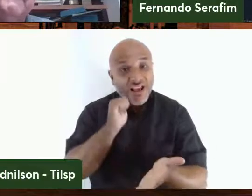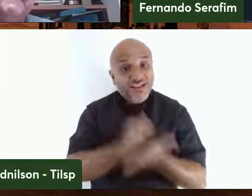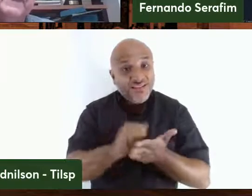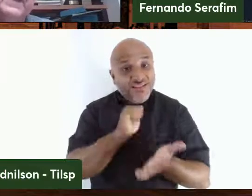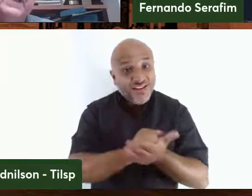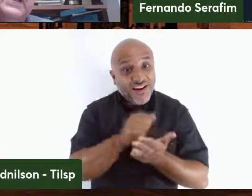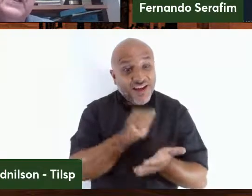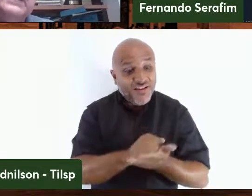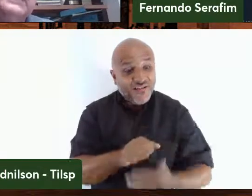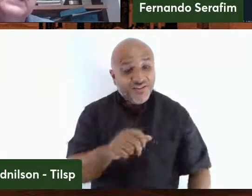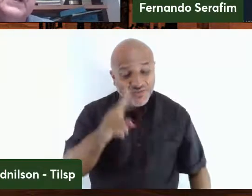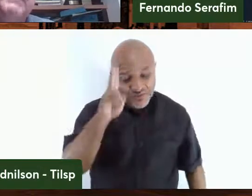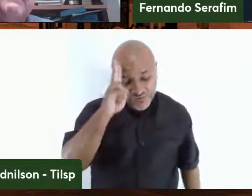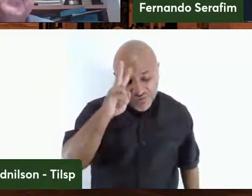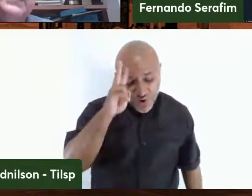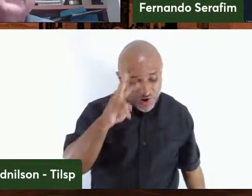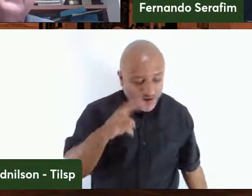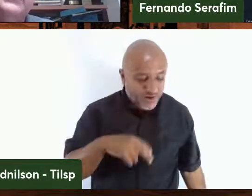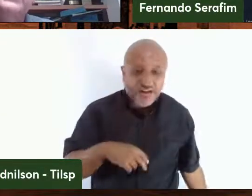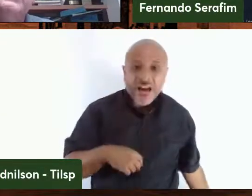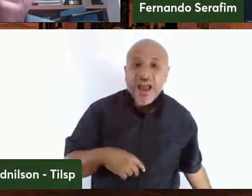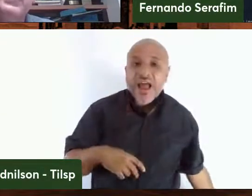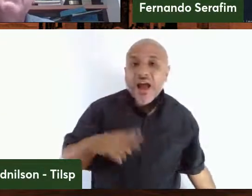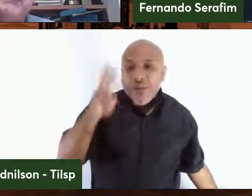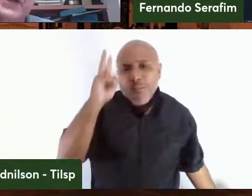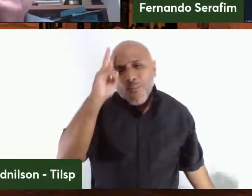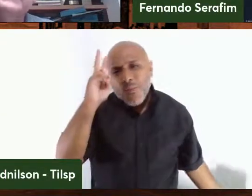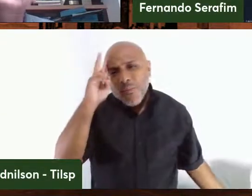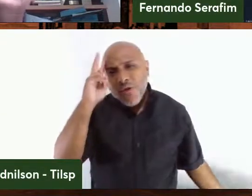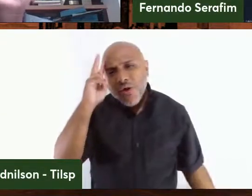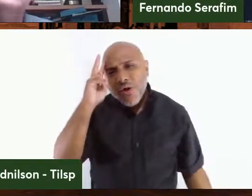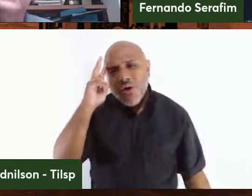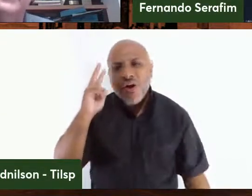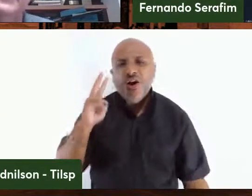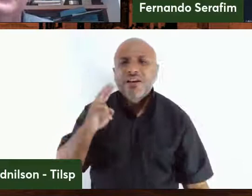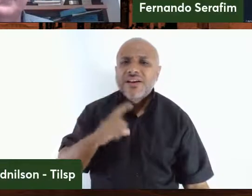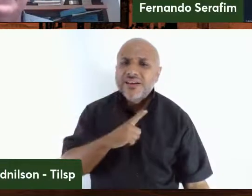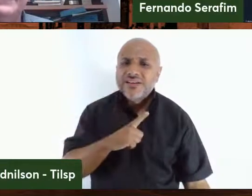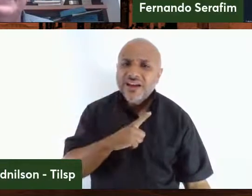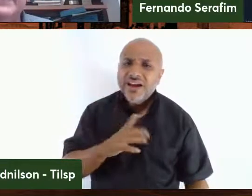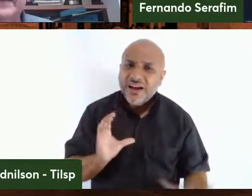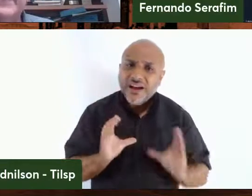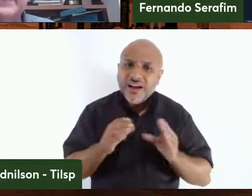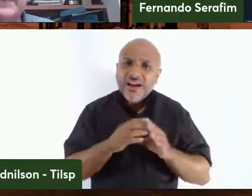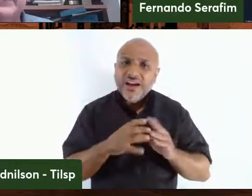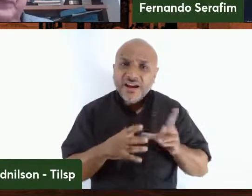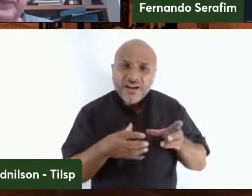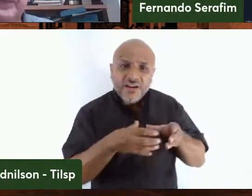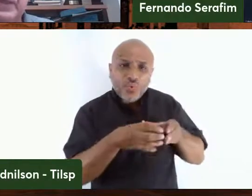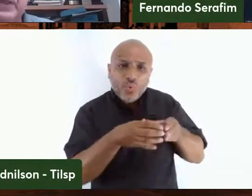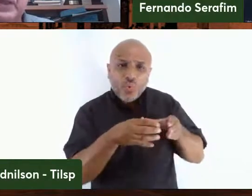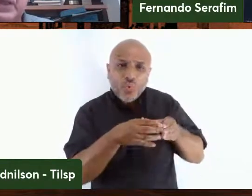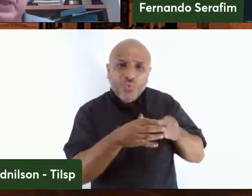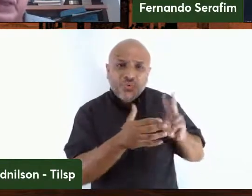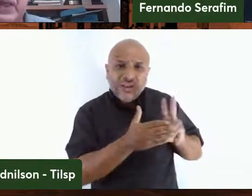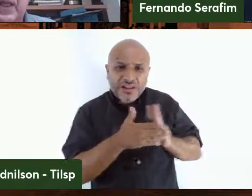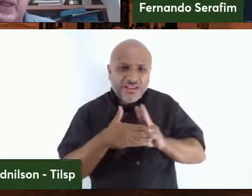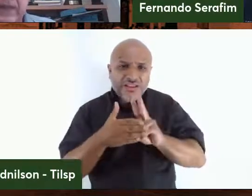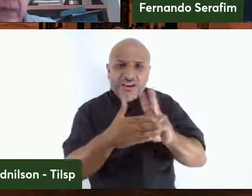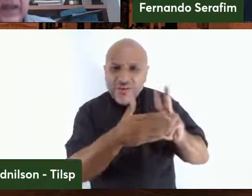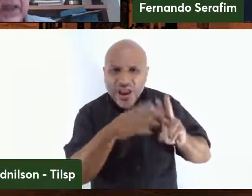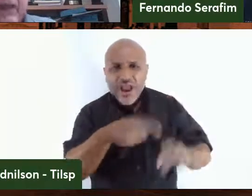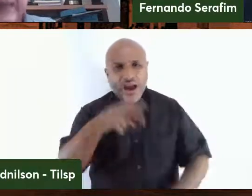história. Quer dizer, é a memória da tribo, é a memória dele, vamos dizer assim, certo? Certo,